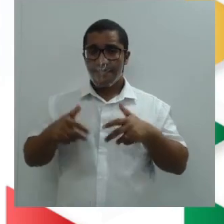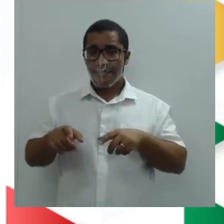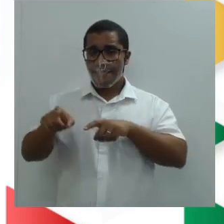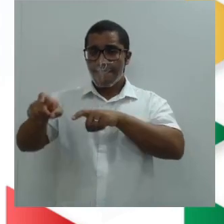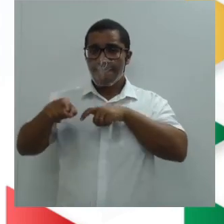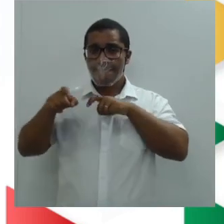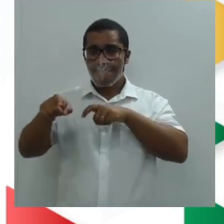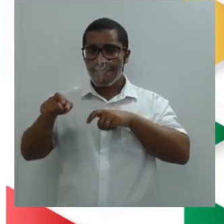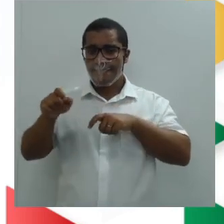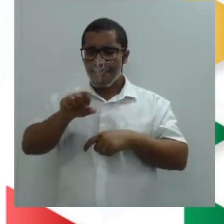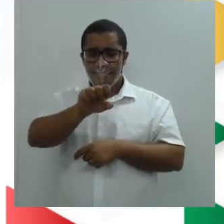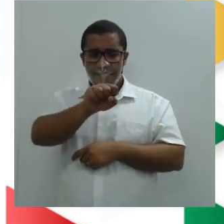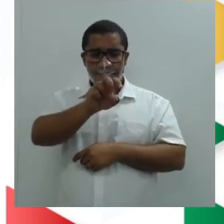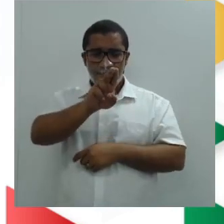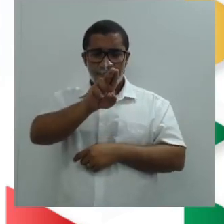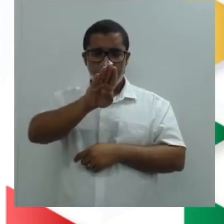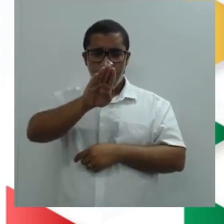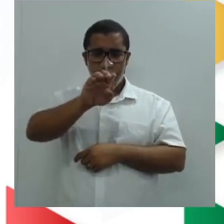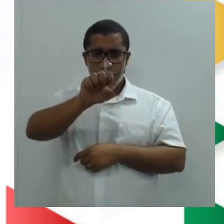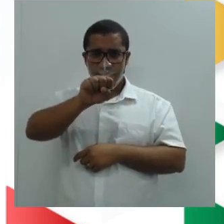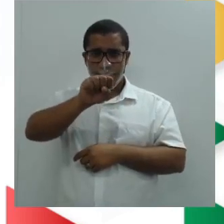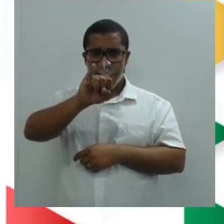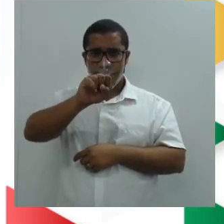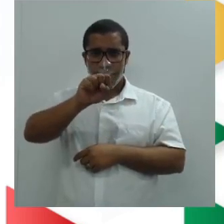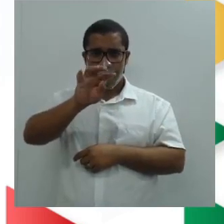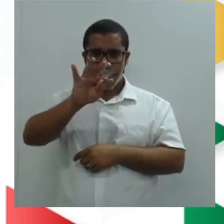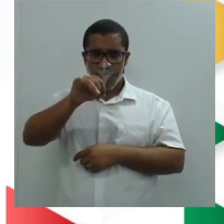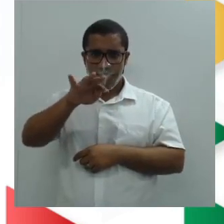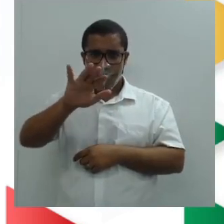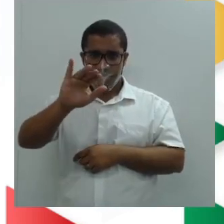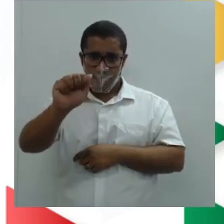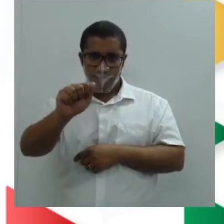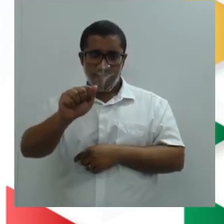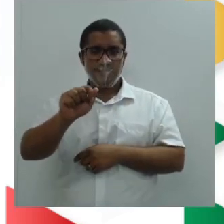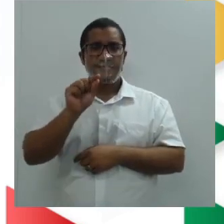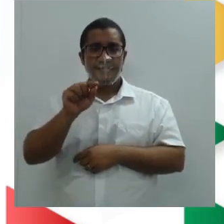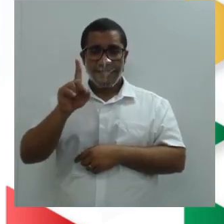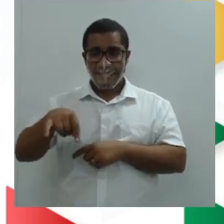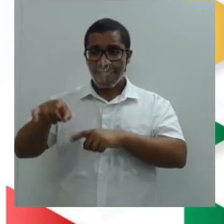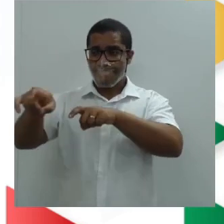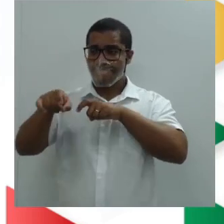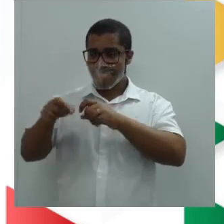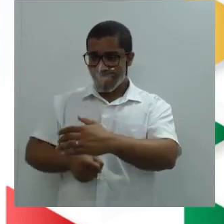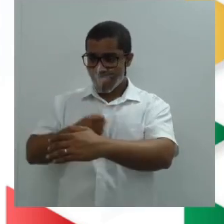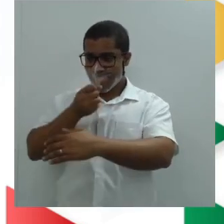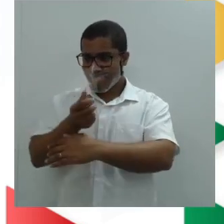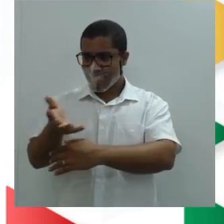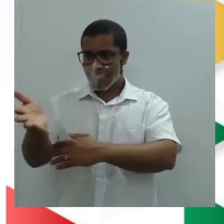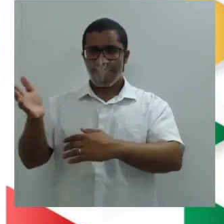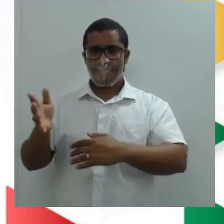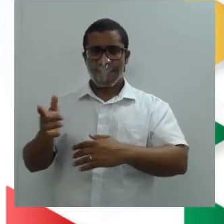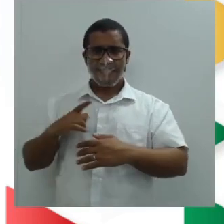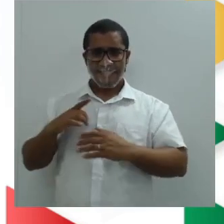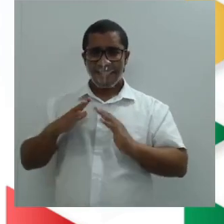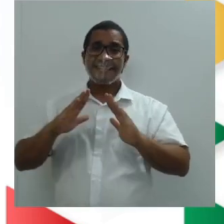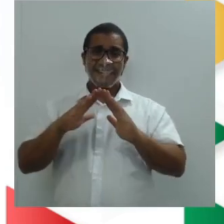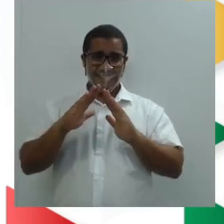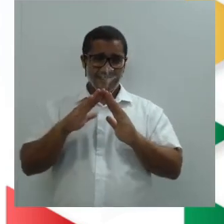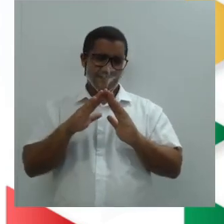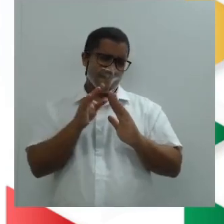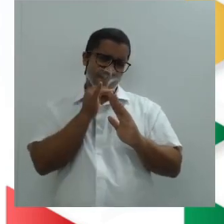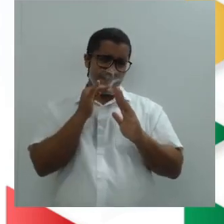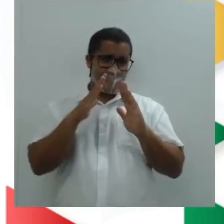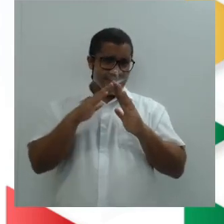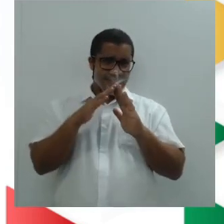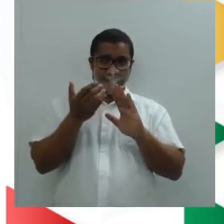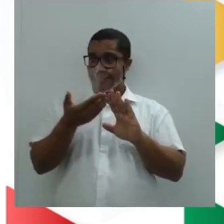agricultura de subsistência, é aquela agricultura que eu tenho um quintalzinho na minha